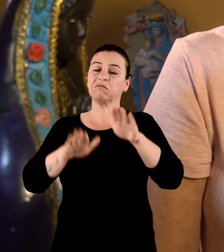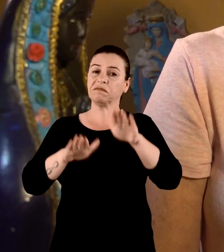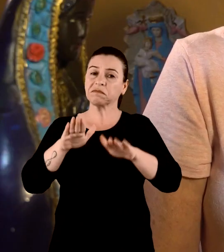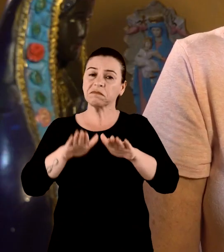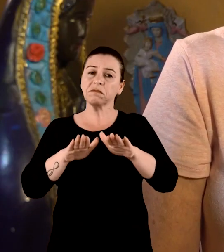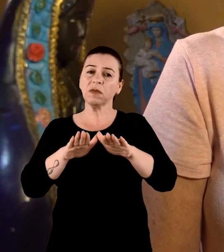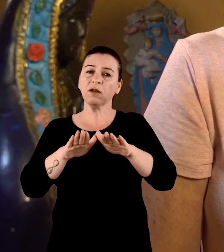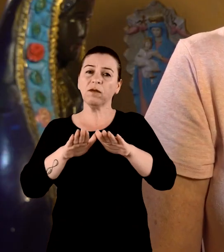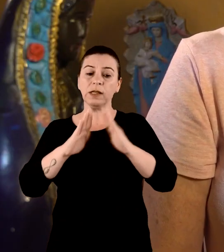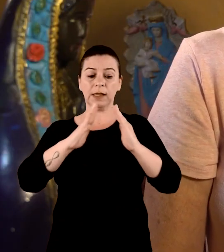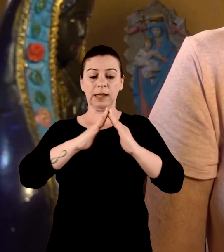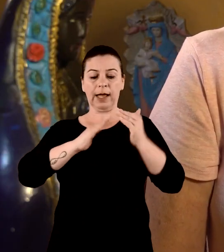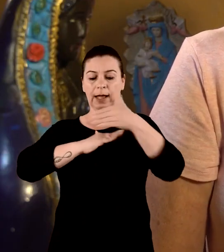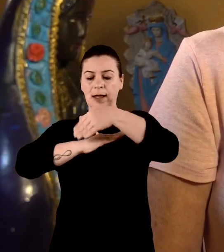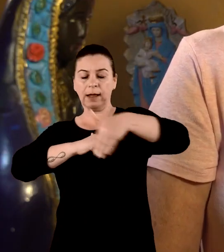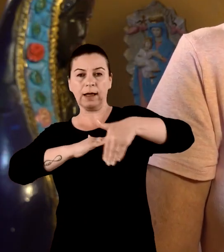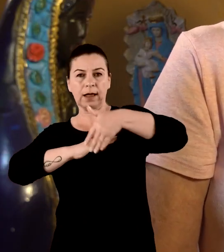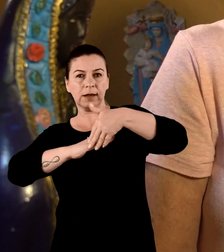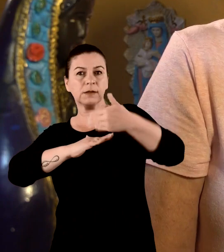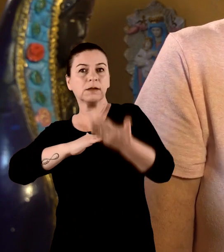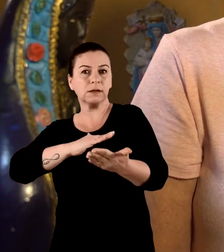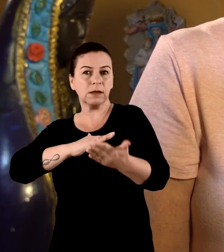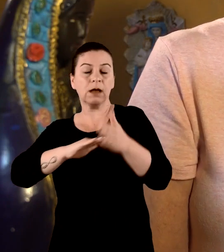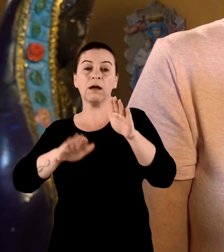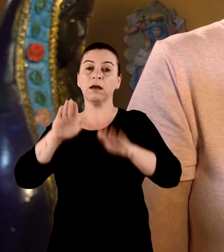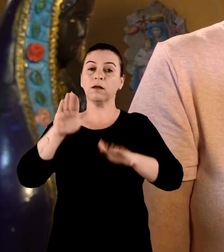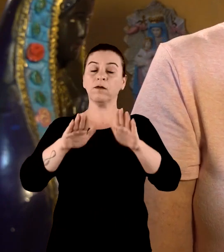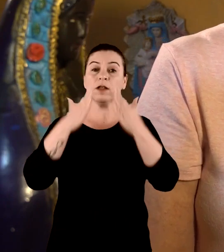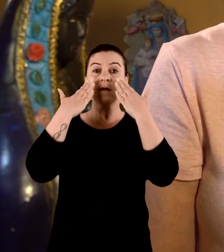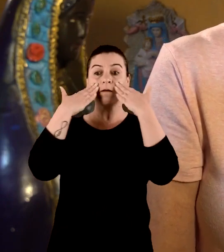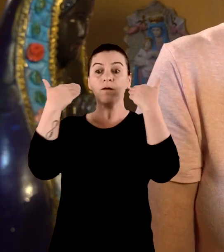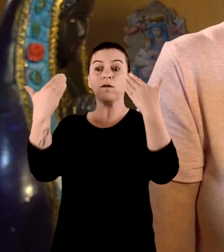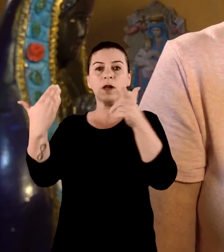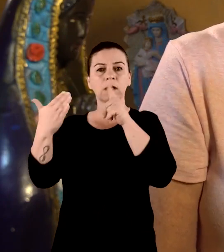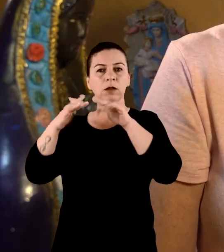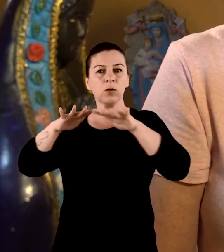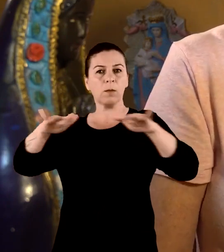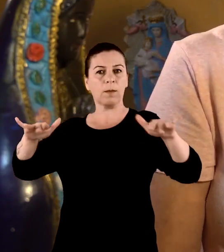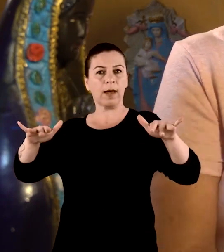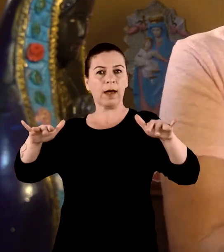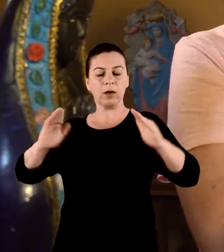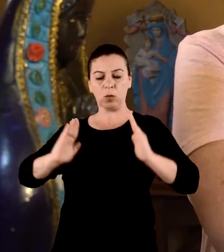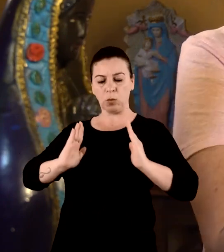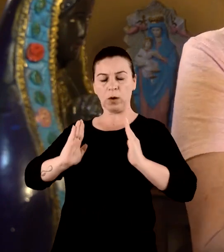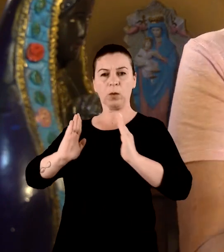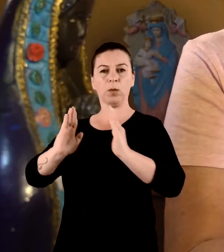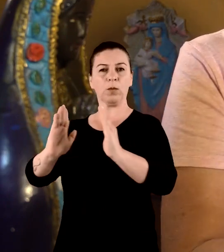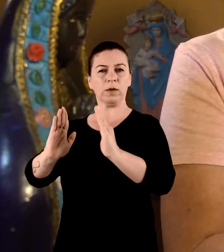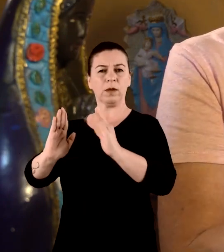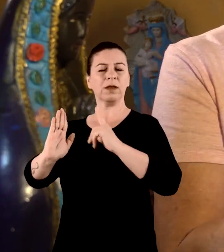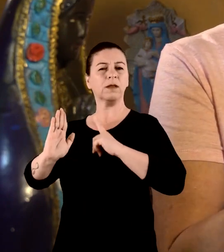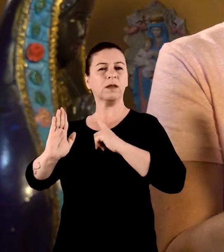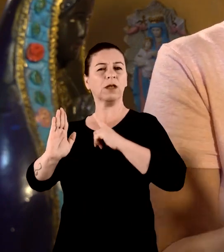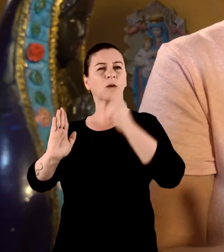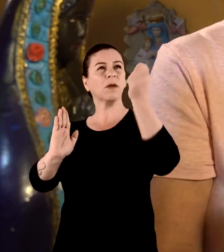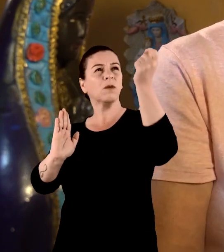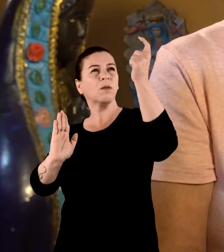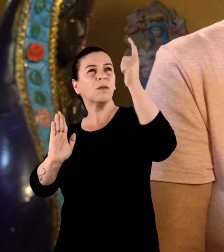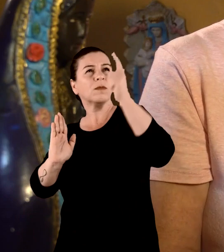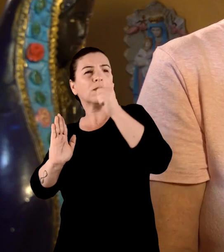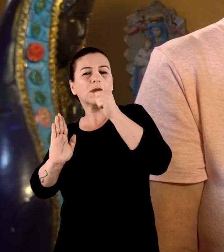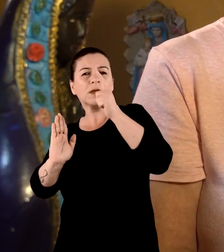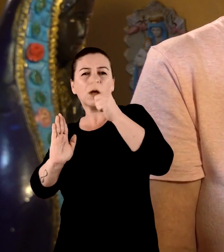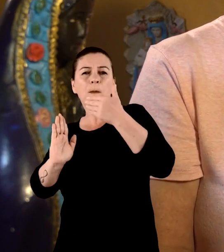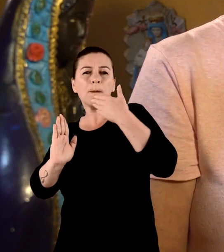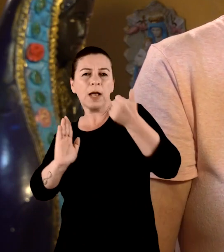capela, às vezes na varanda da casa do pescador, às vezes de frente para o mar, numa ruazinha, num lugar que tenha uma